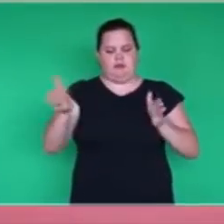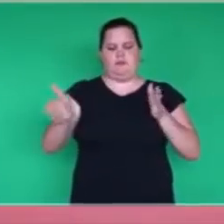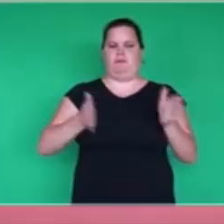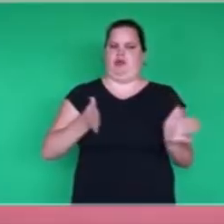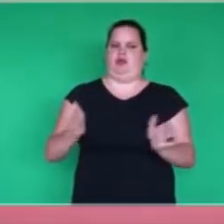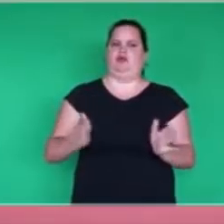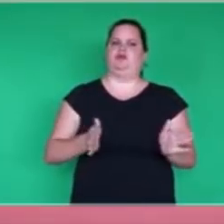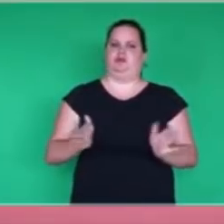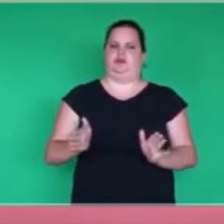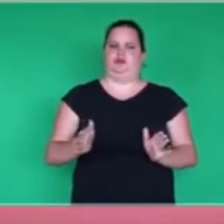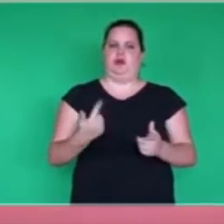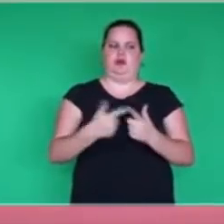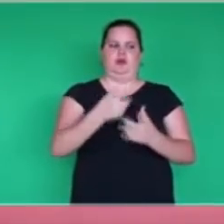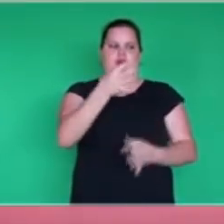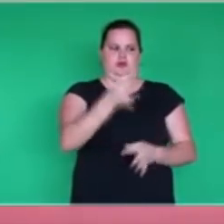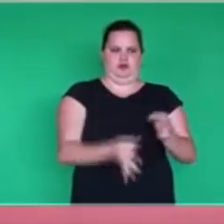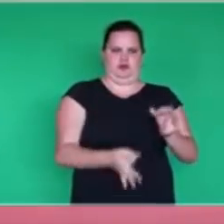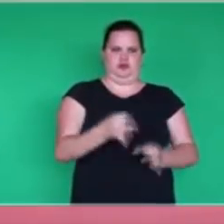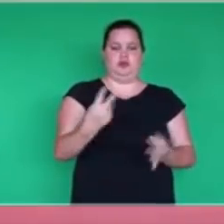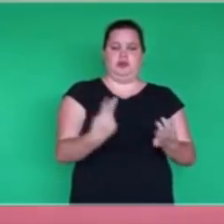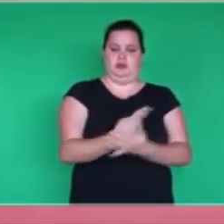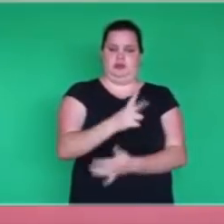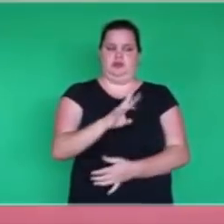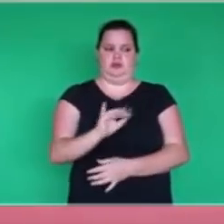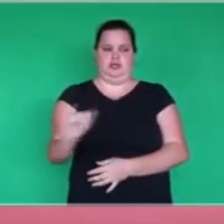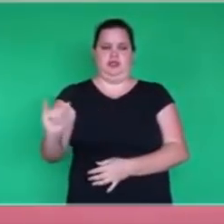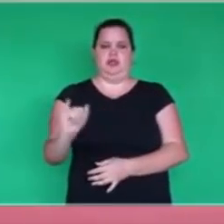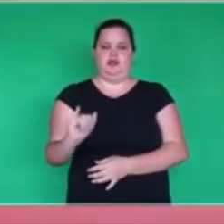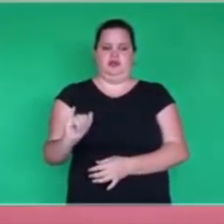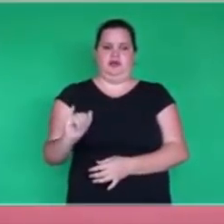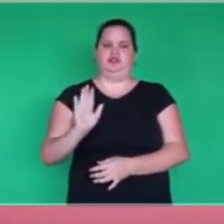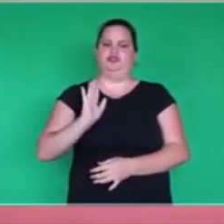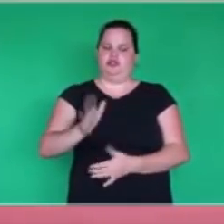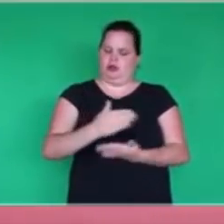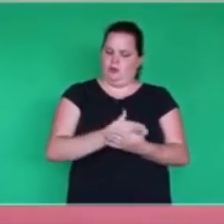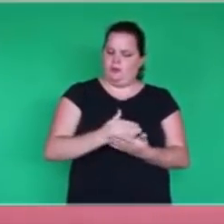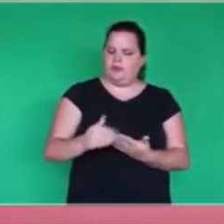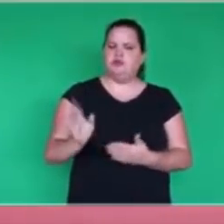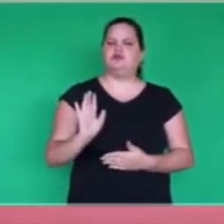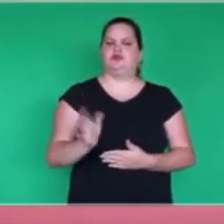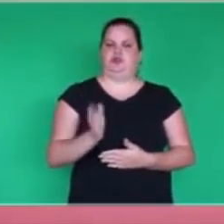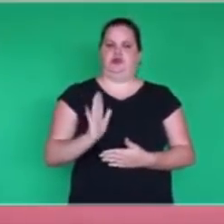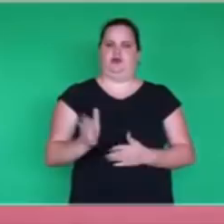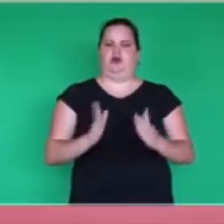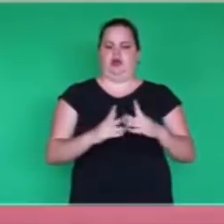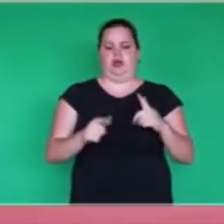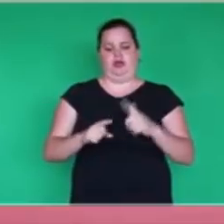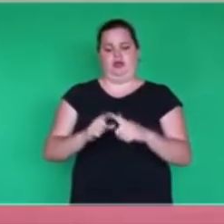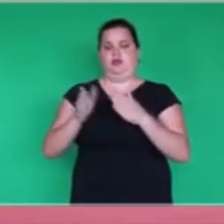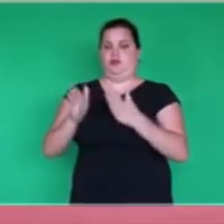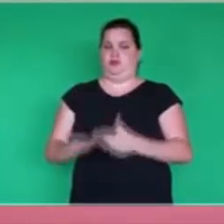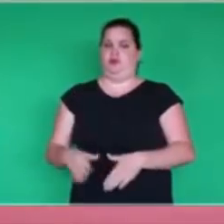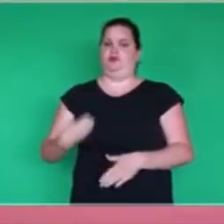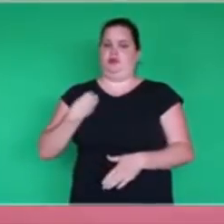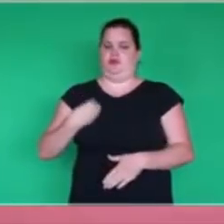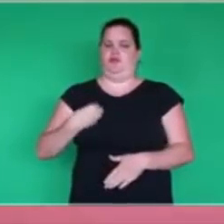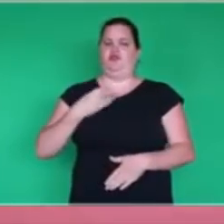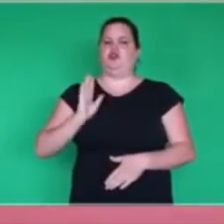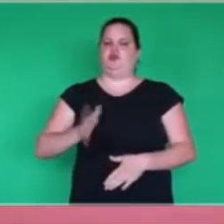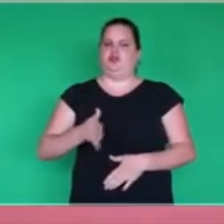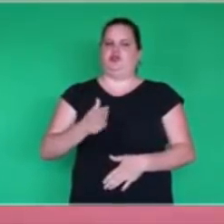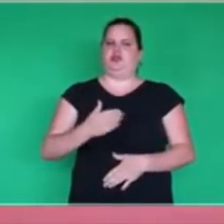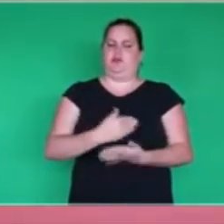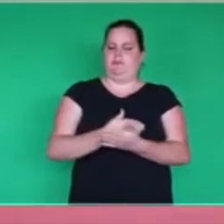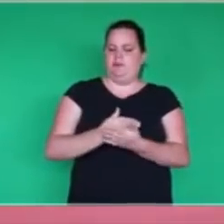Alguns desses juízos já começaram. A igreja está vivendo parte desse